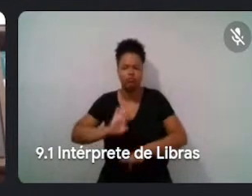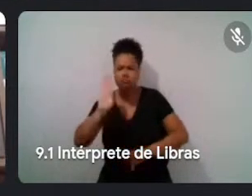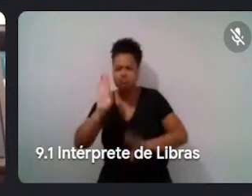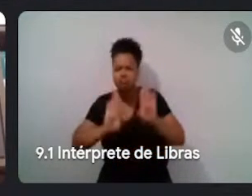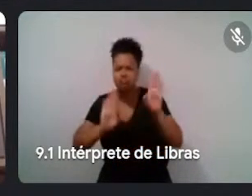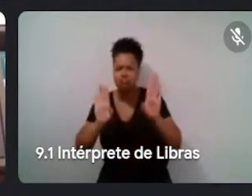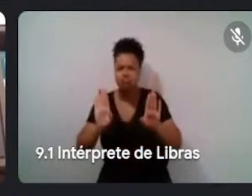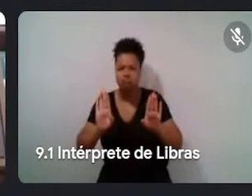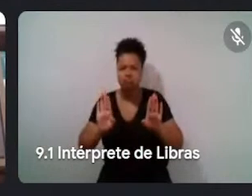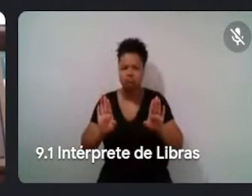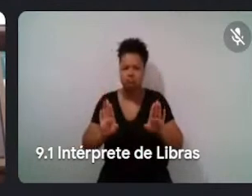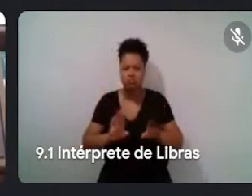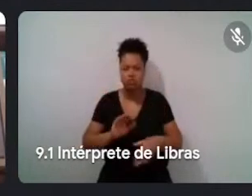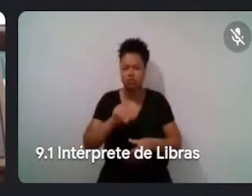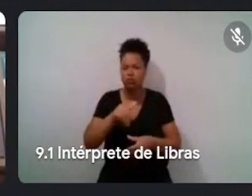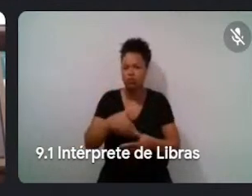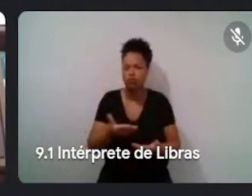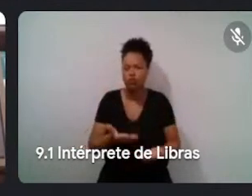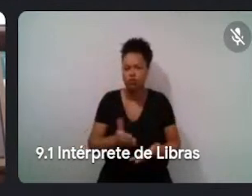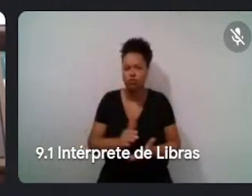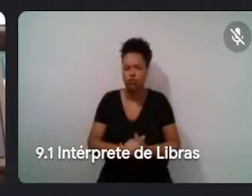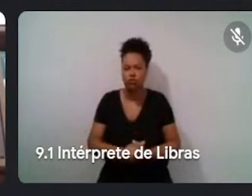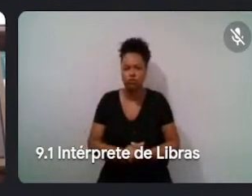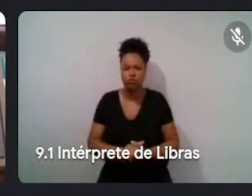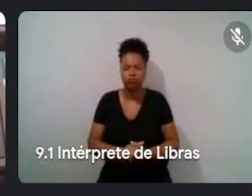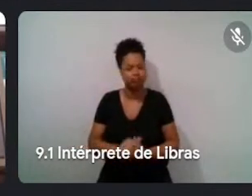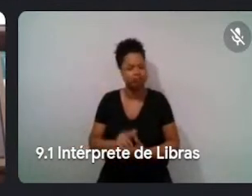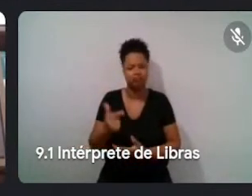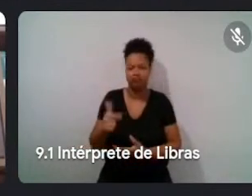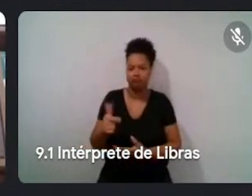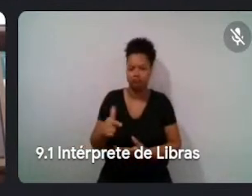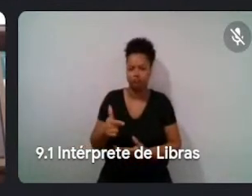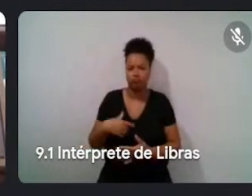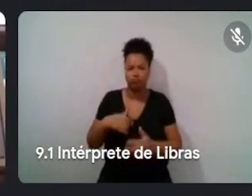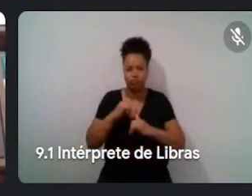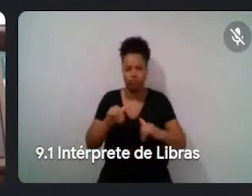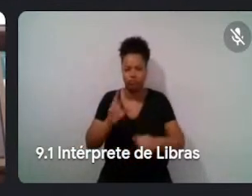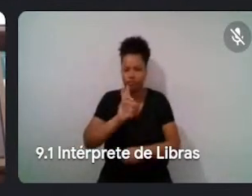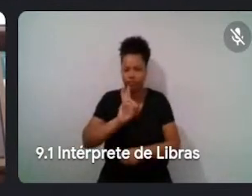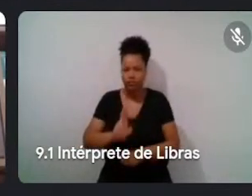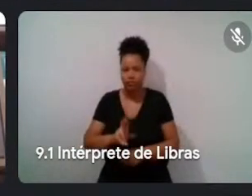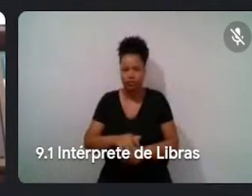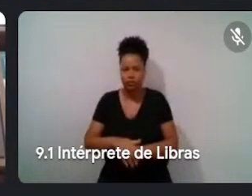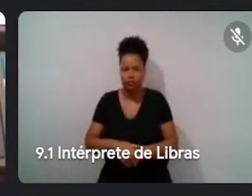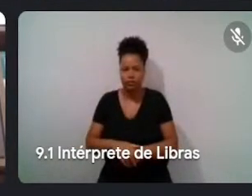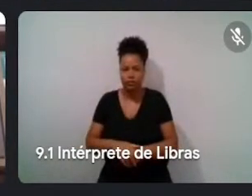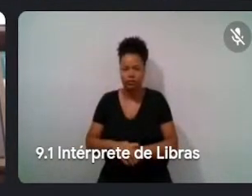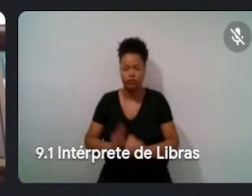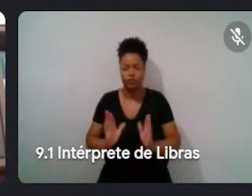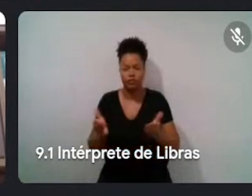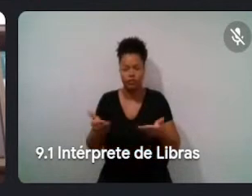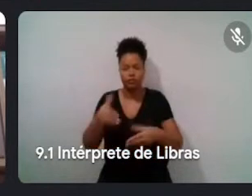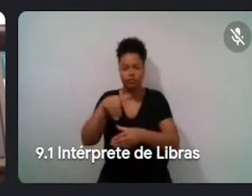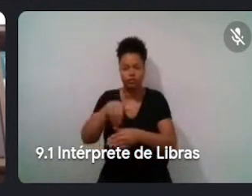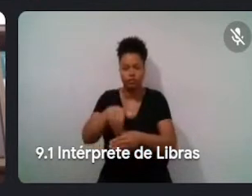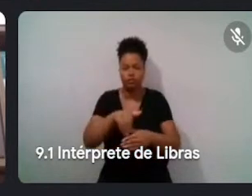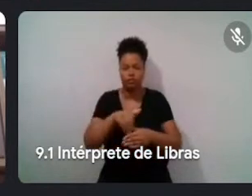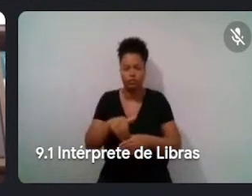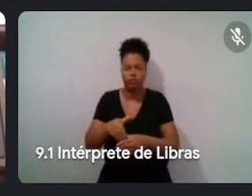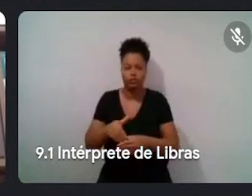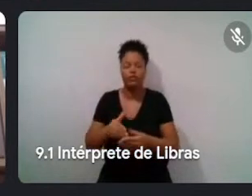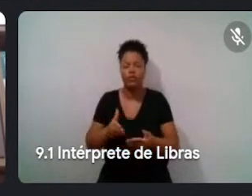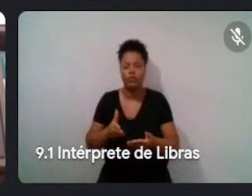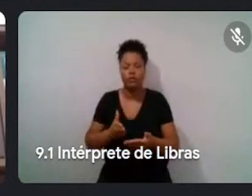voto? Não, então, vou proclamar o resultado. Corte vota no sentido de dar parcial provimento ao